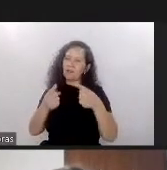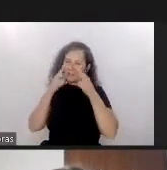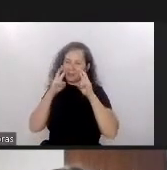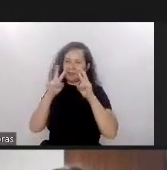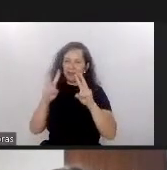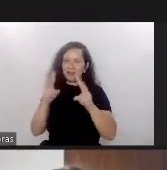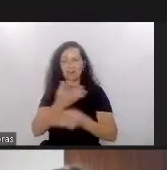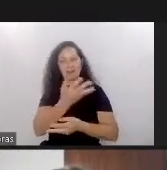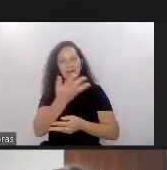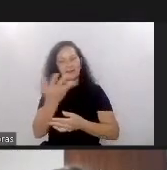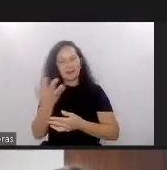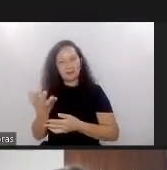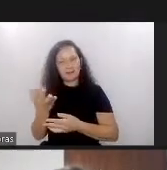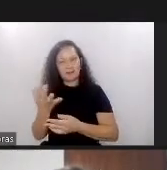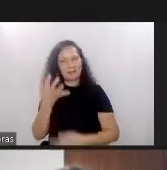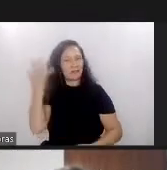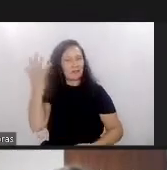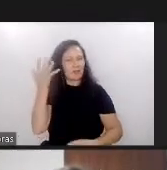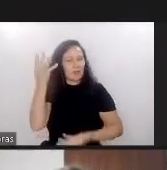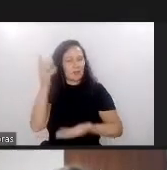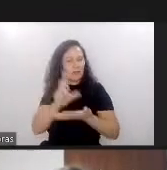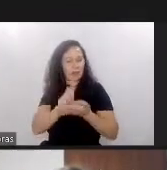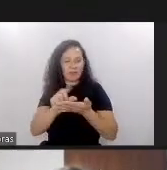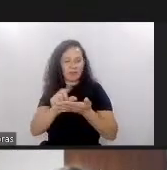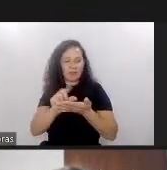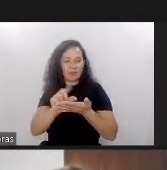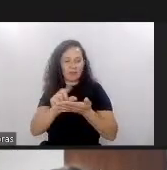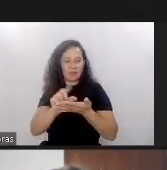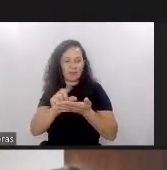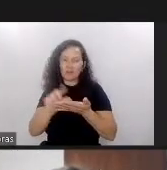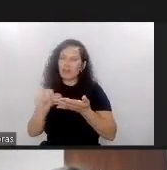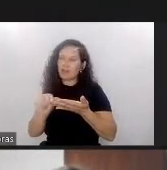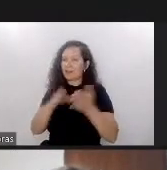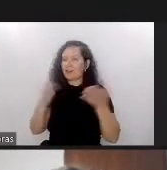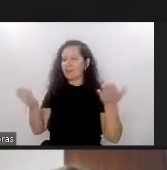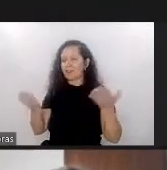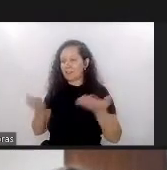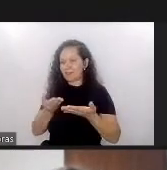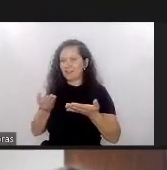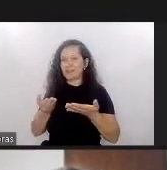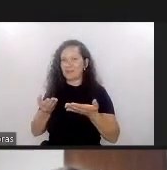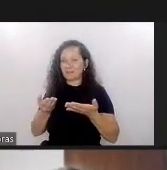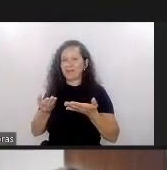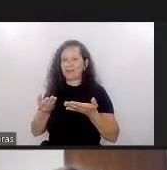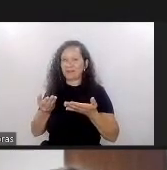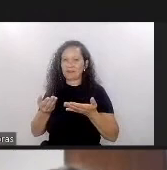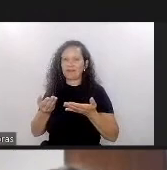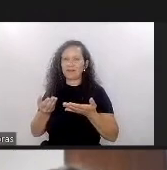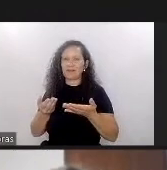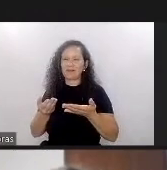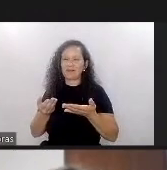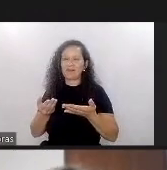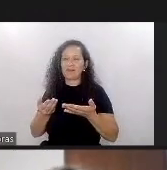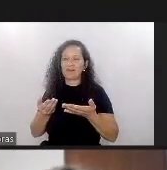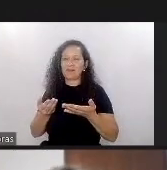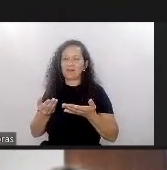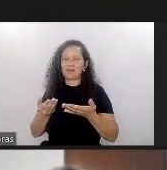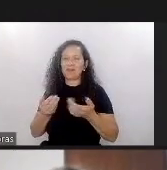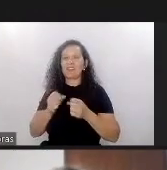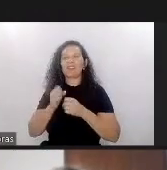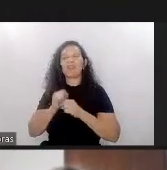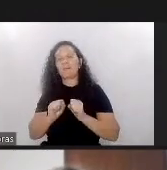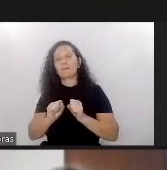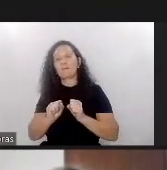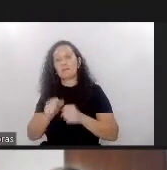digitais até agora, e só de ver isso dando certo com tanta gente, eu